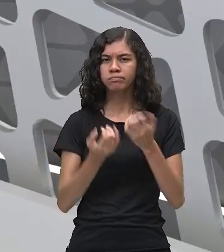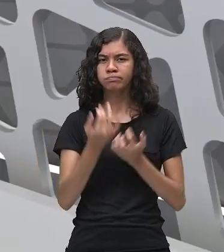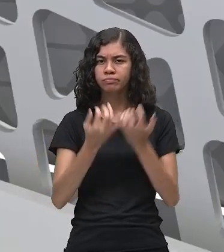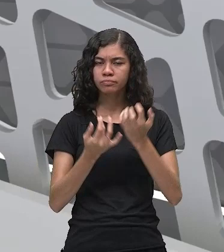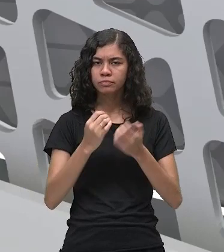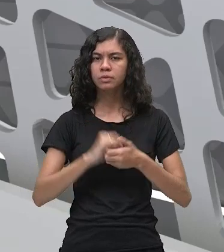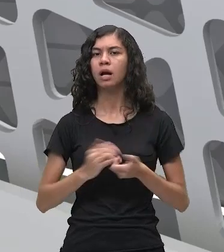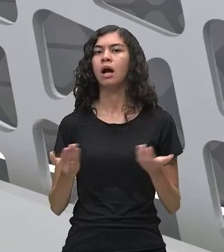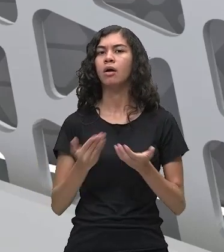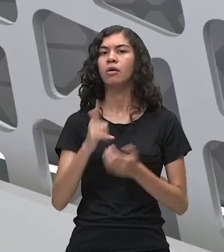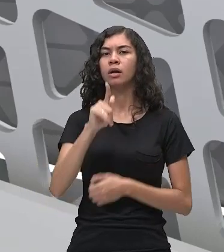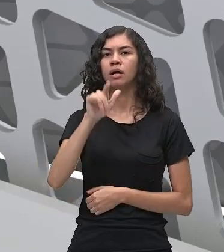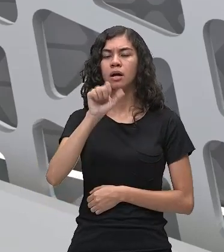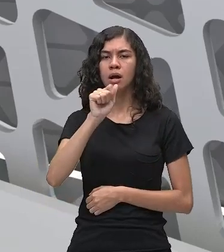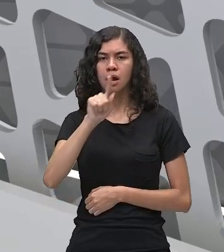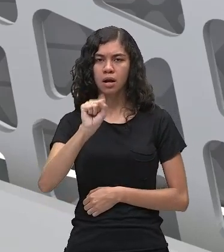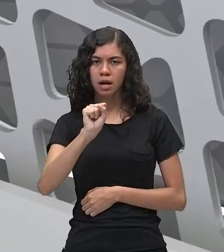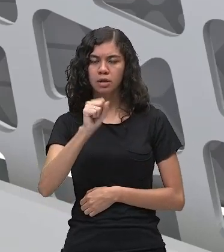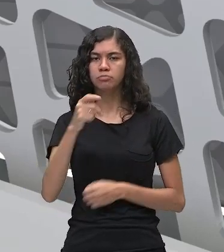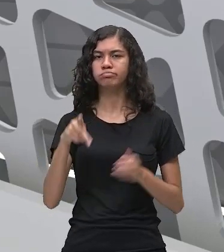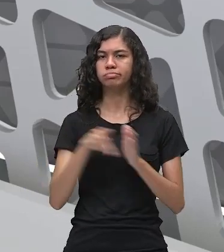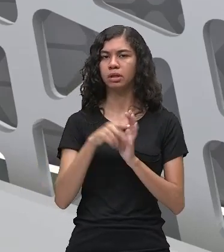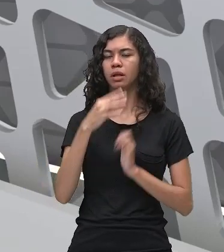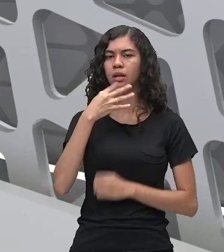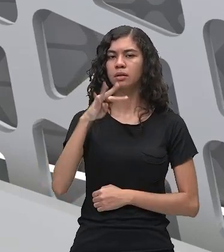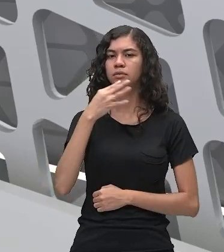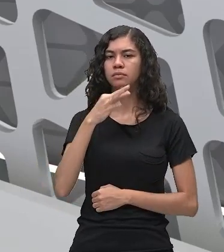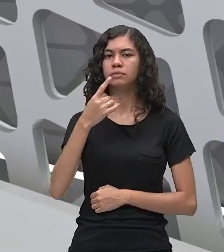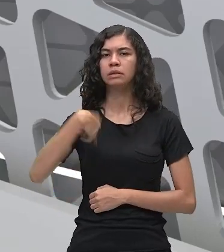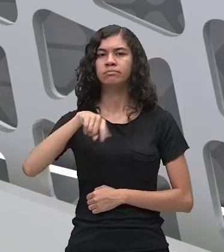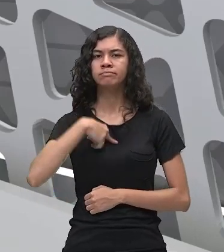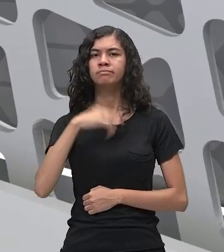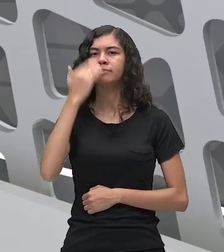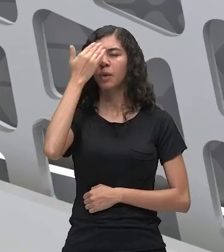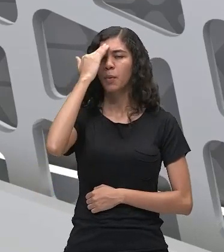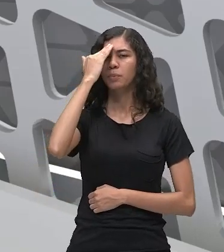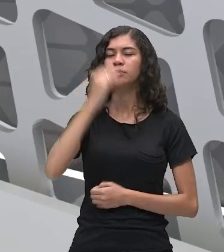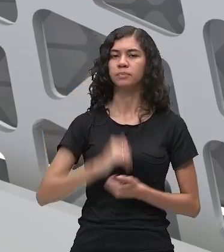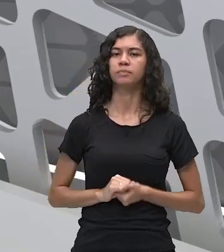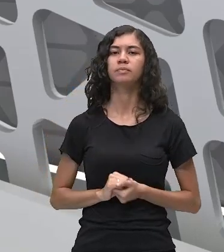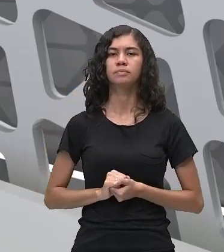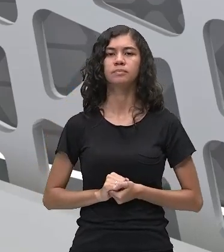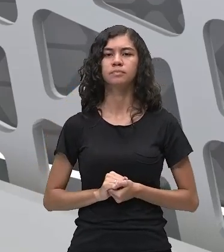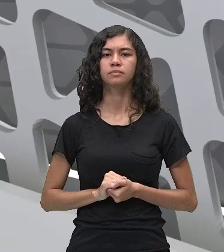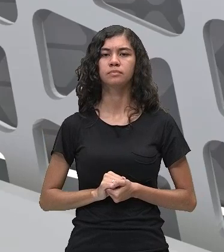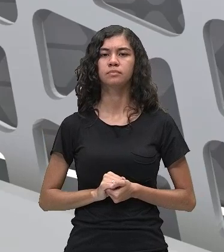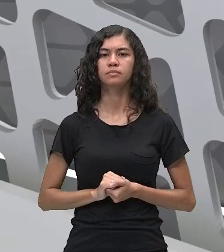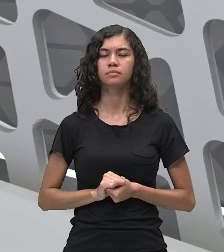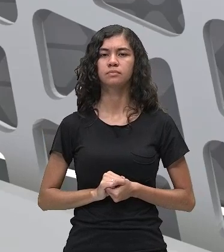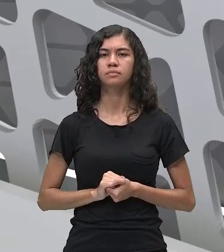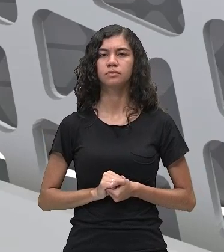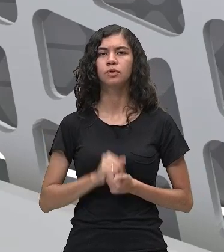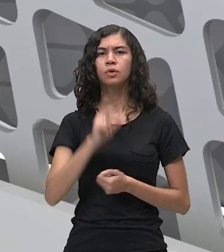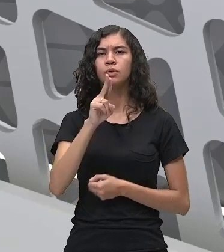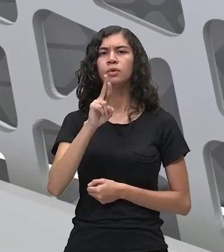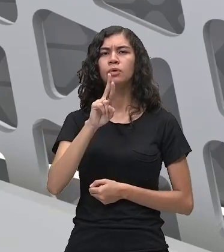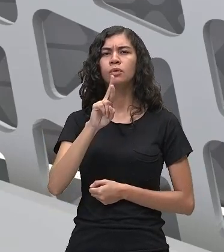gás natural, né? Aí o nosso estado conhece bem gás natural, já que em Urucu,